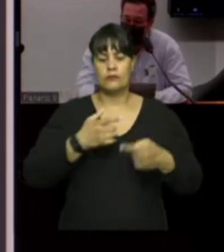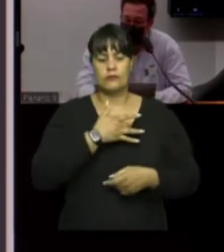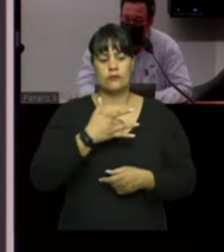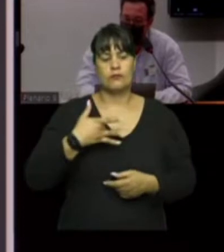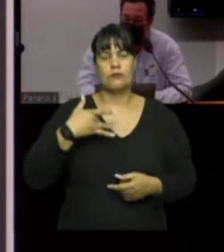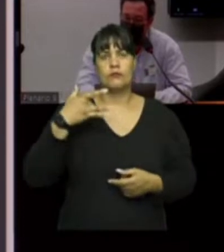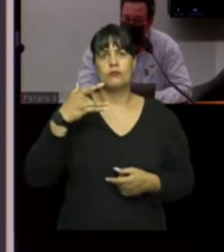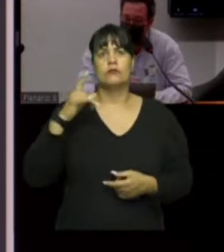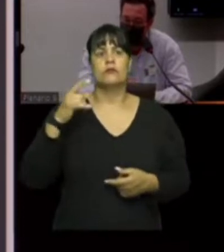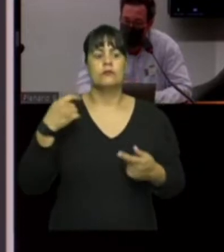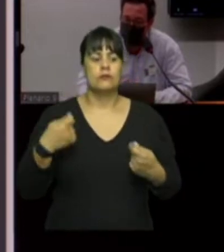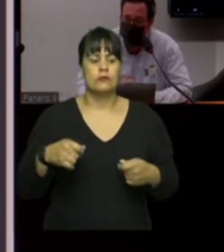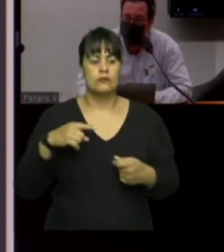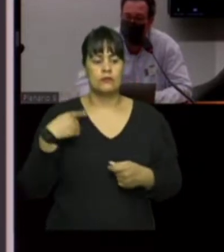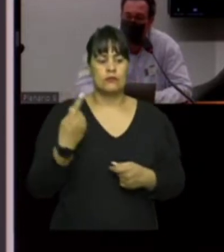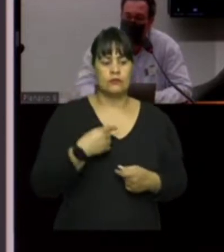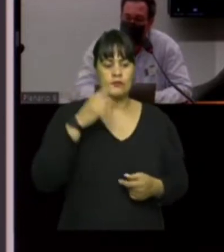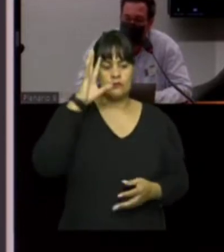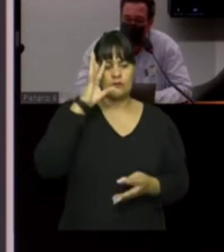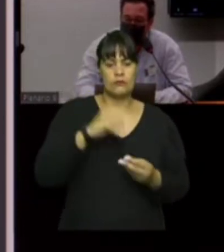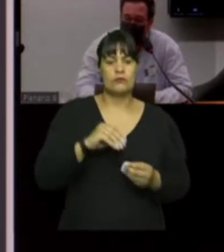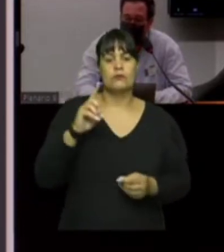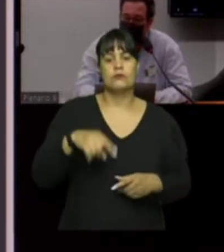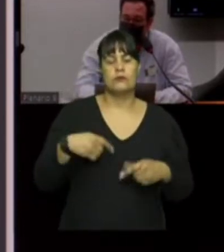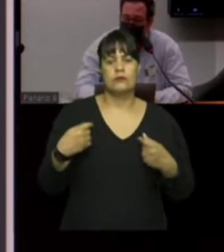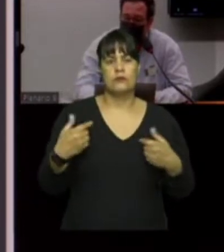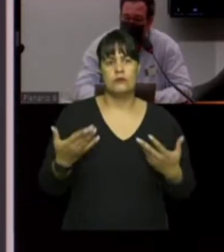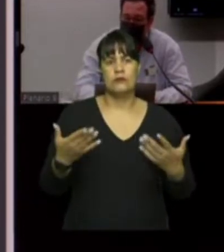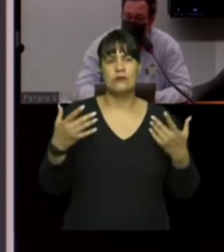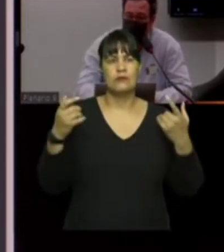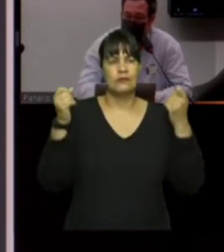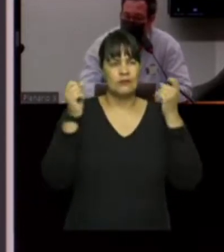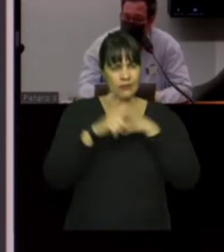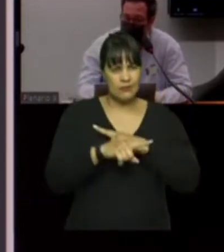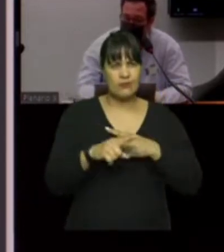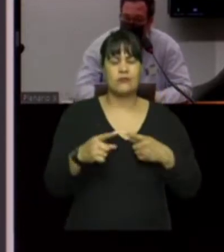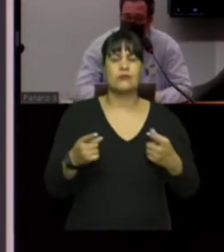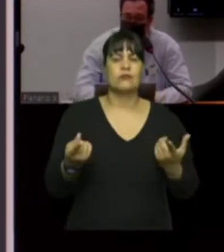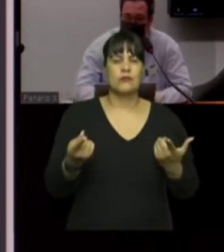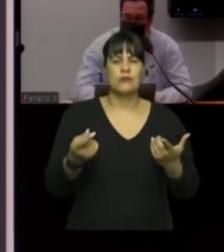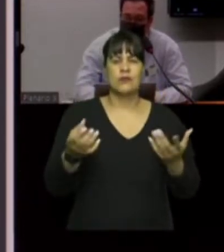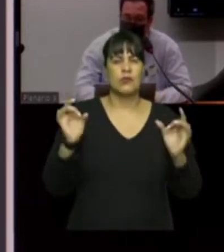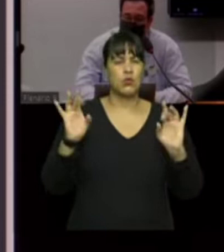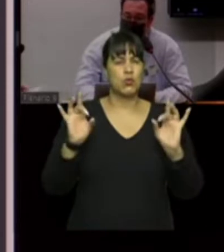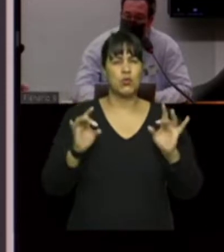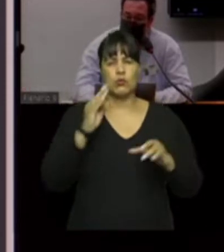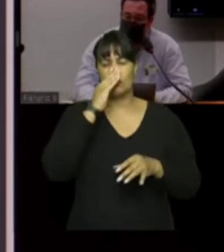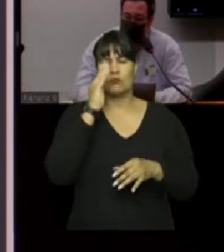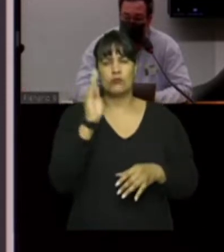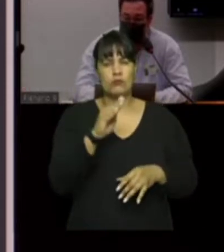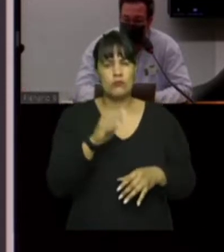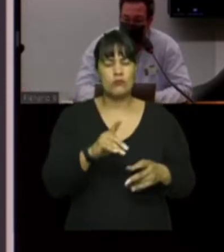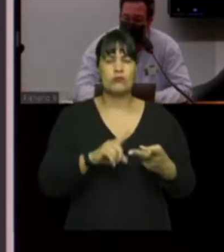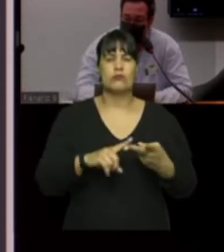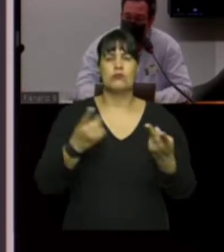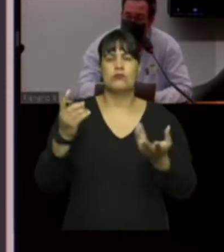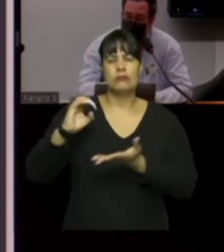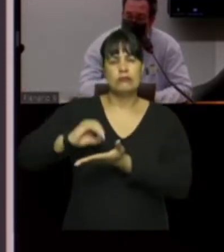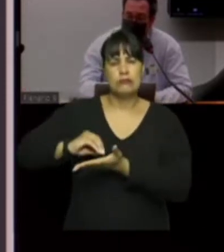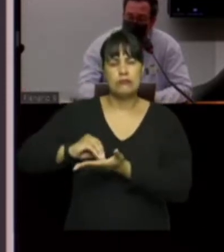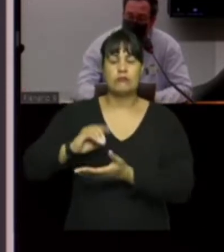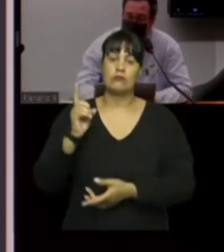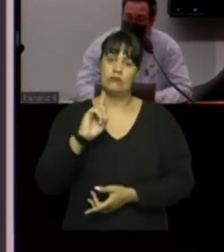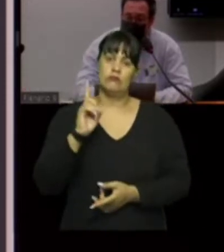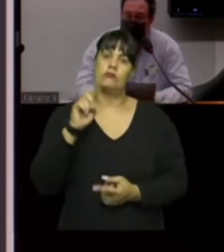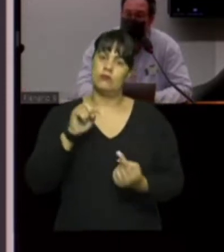nossa leitura, tem uma intenção de ser. Não é um descaso, não é uma falta, não é uma ausência pela ausência, tem um